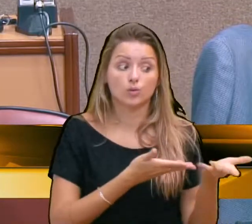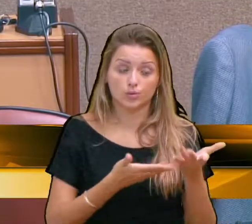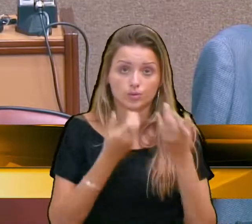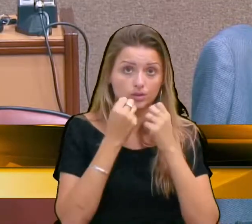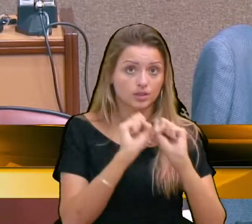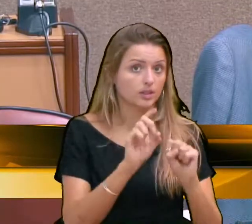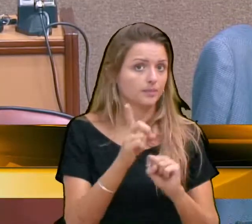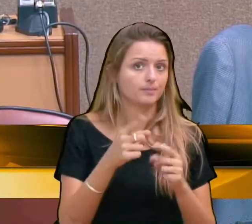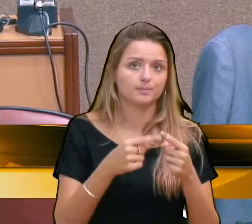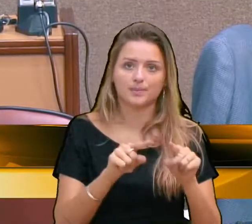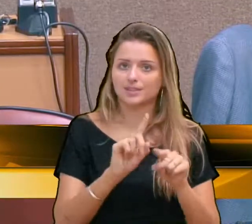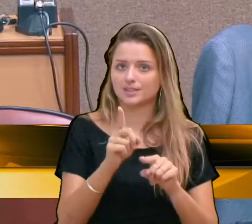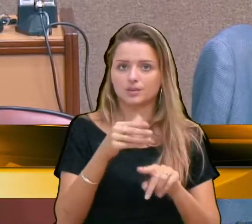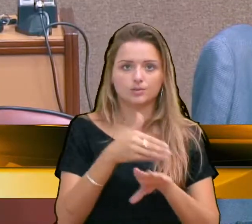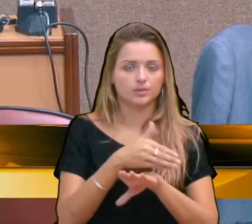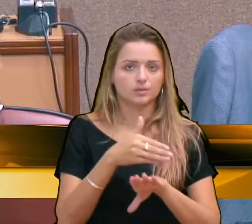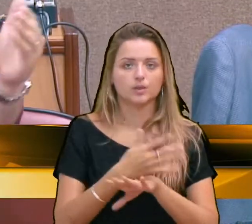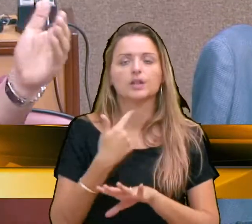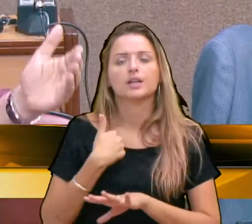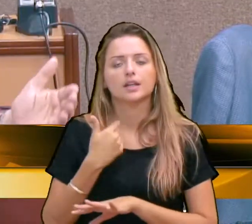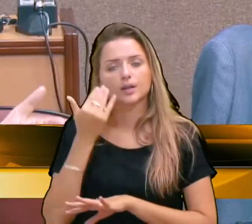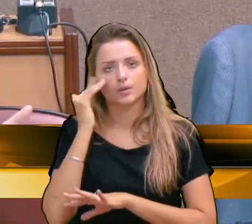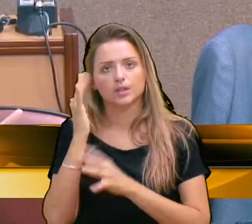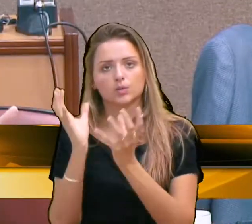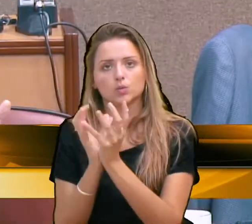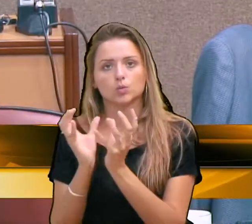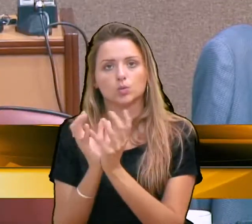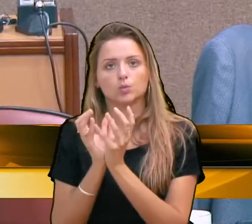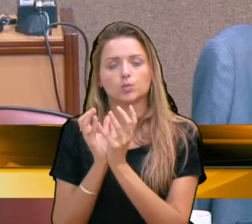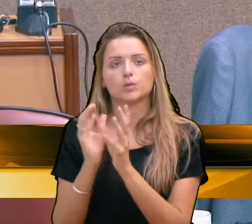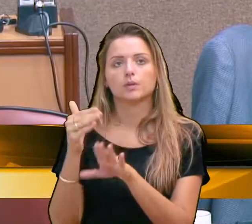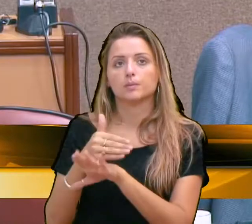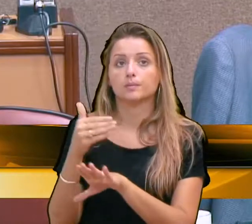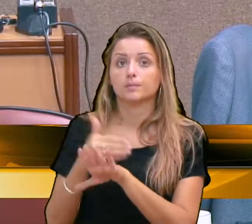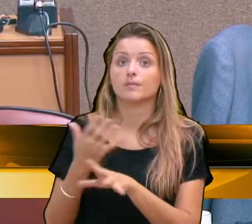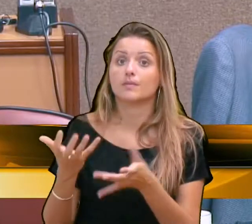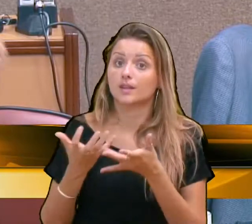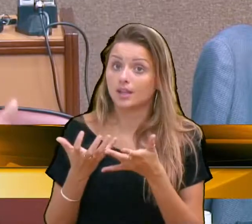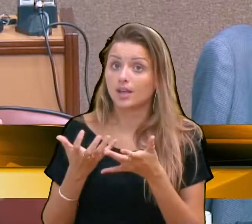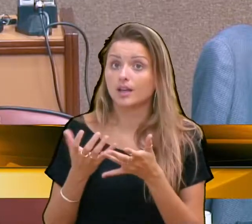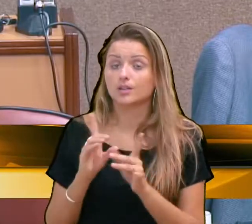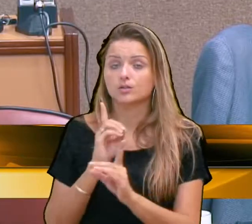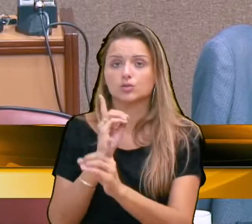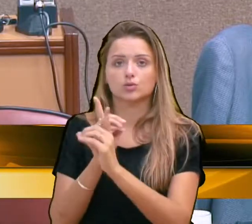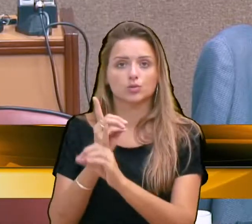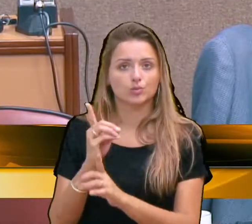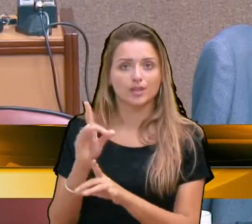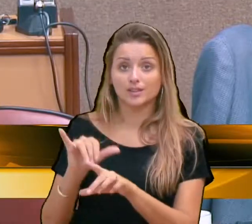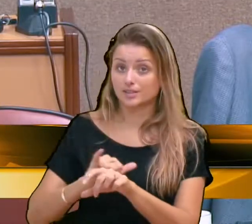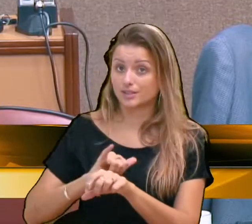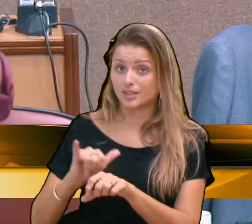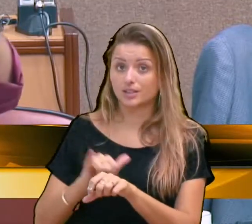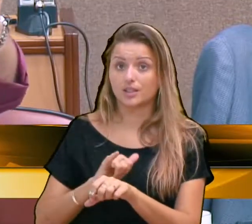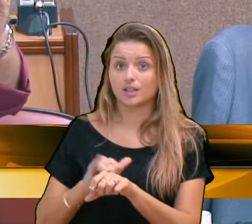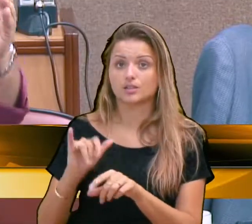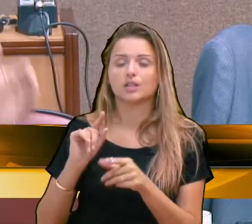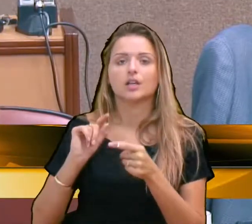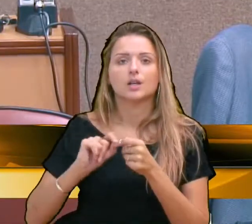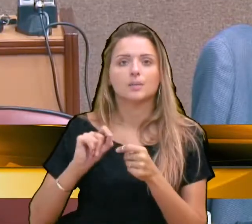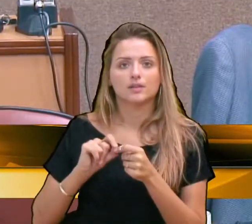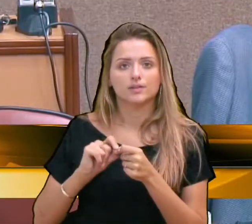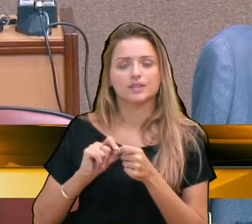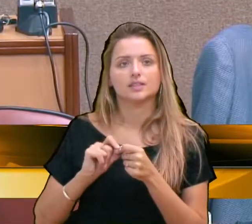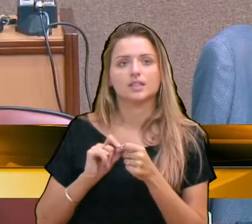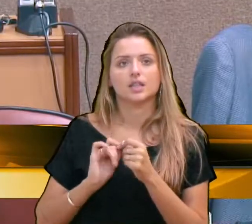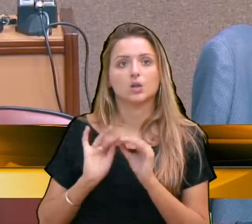Então, esse grupo, entendo e devo elogiar essa postura, estão buscando alternativas para fazer um combate mais